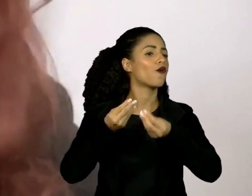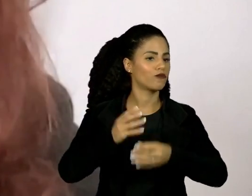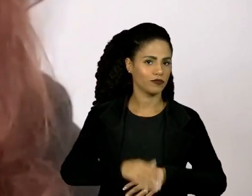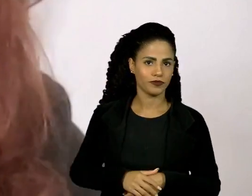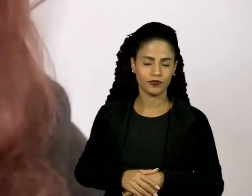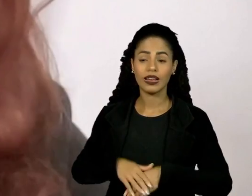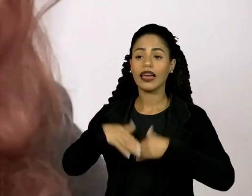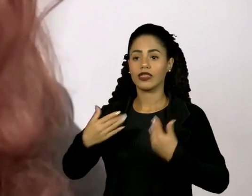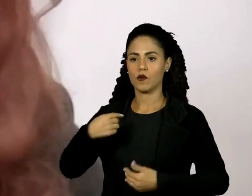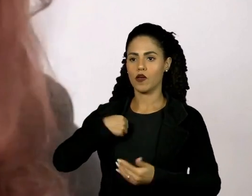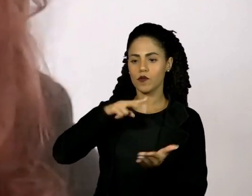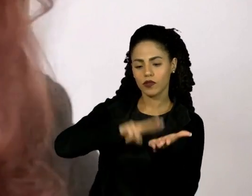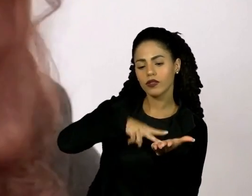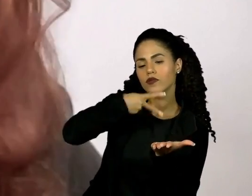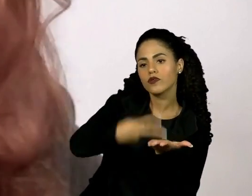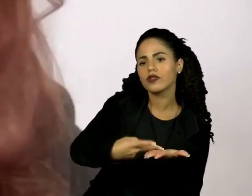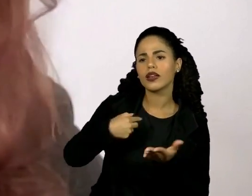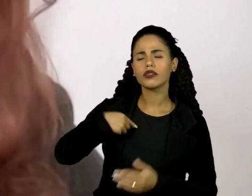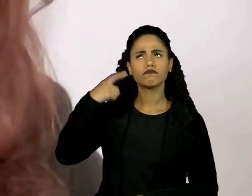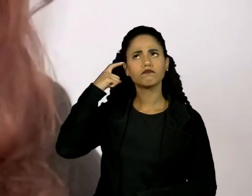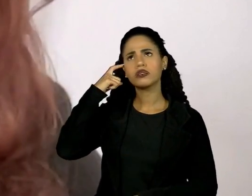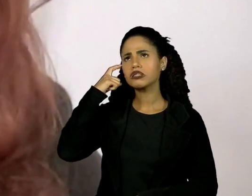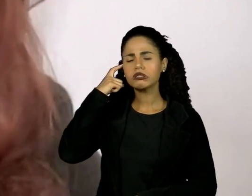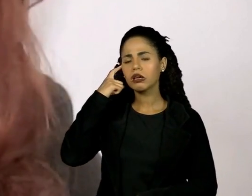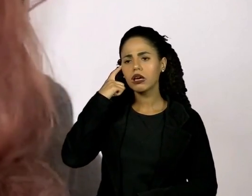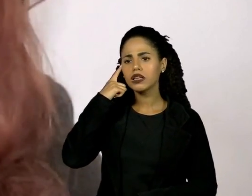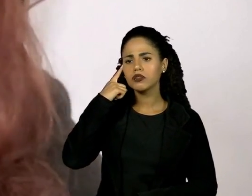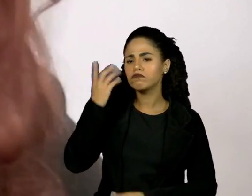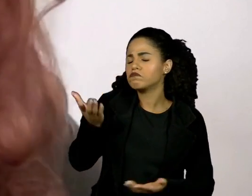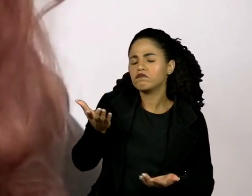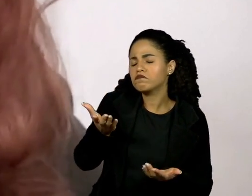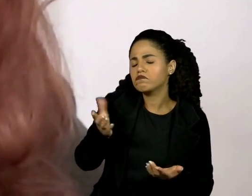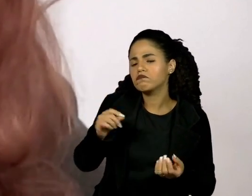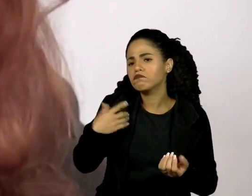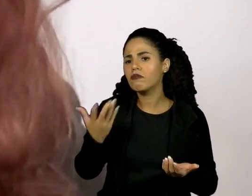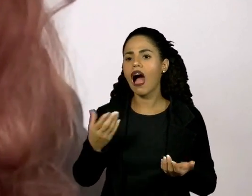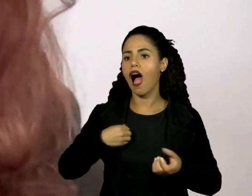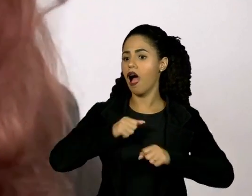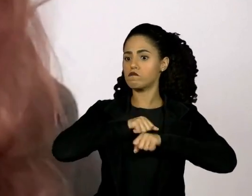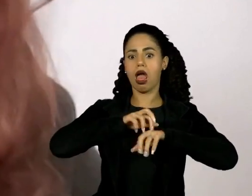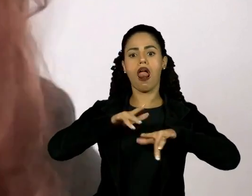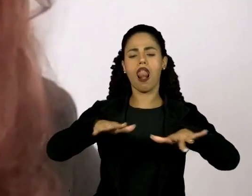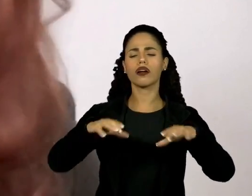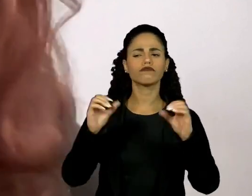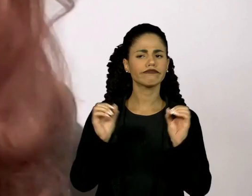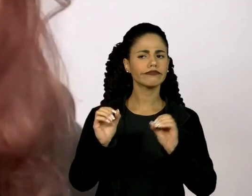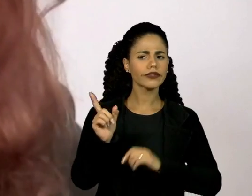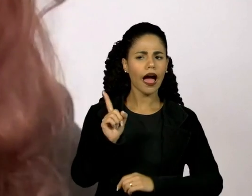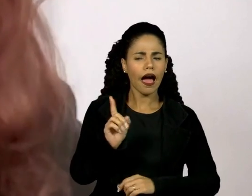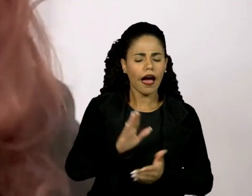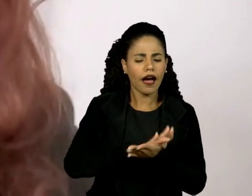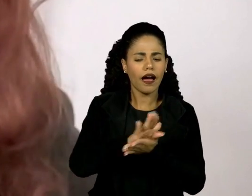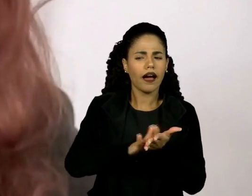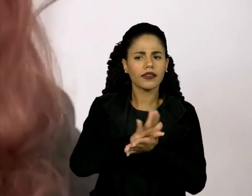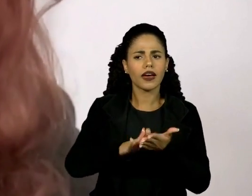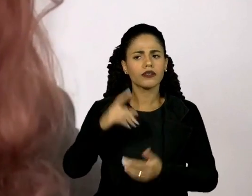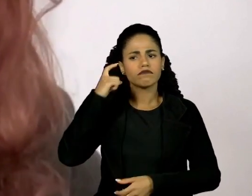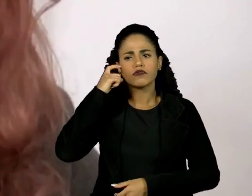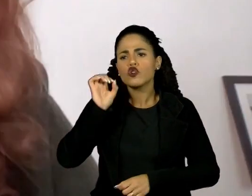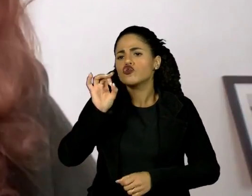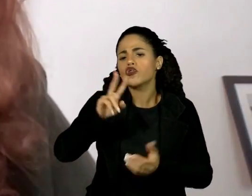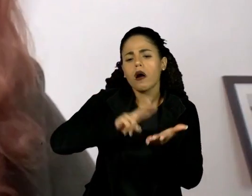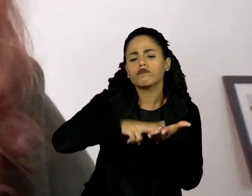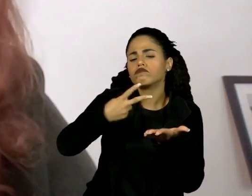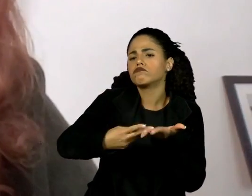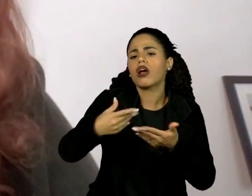fiz a tradução não pensando em momento algum em bombar, assim, nem em necessariamente publicar, na